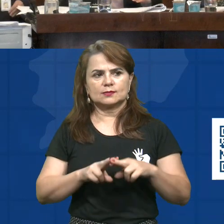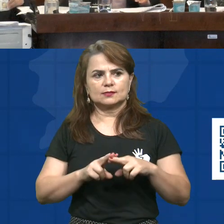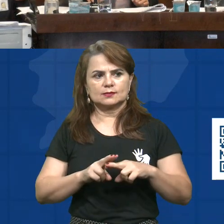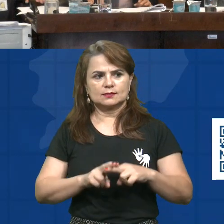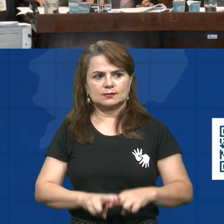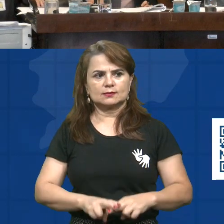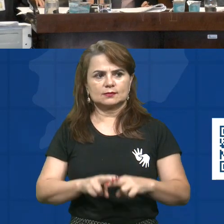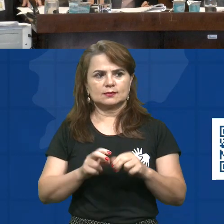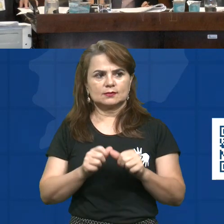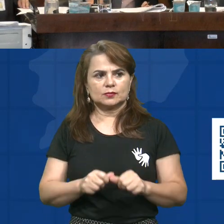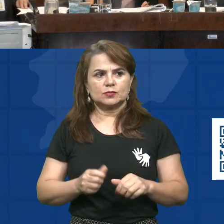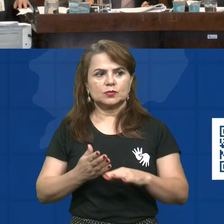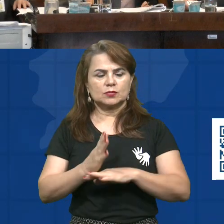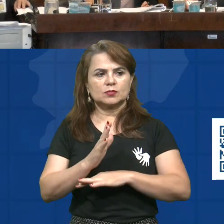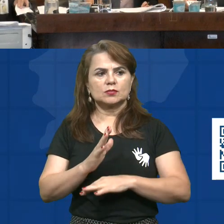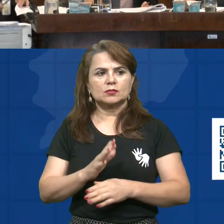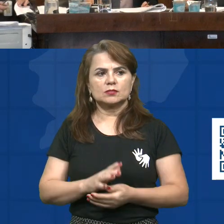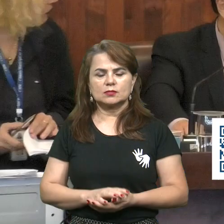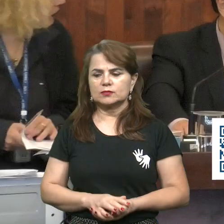Aprovado.